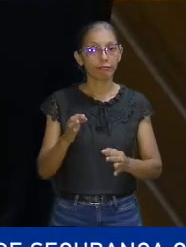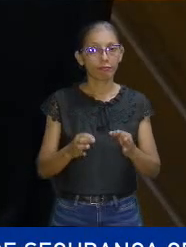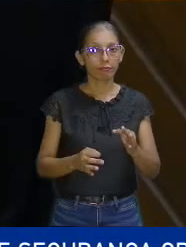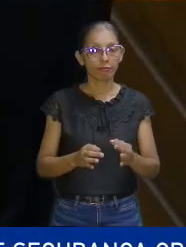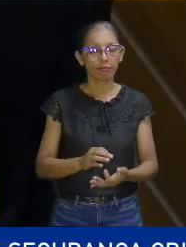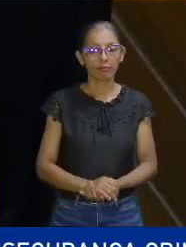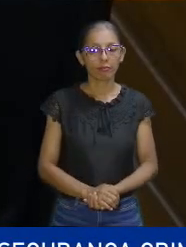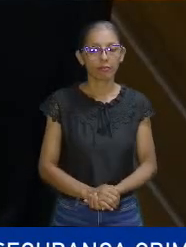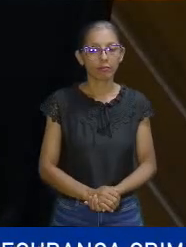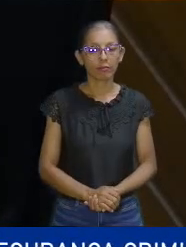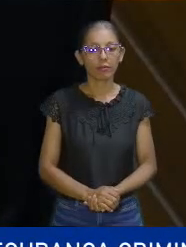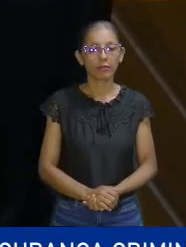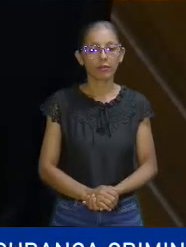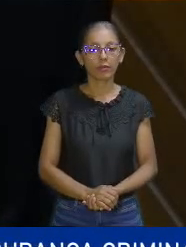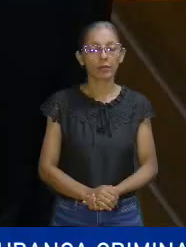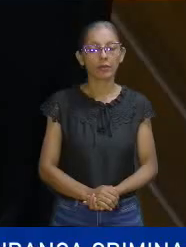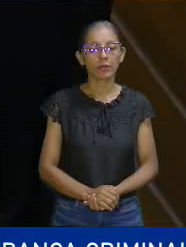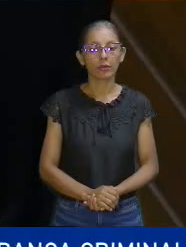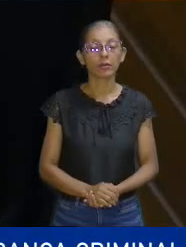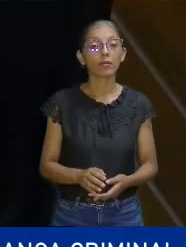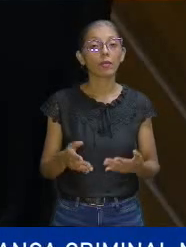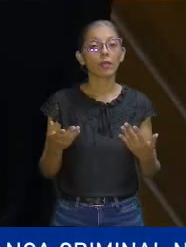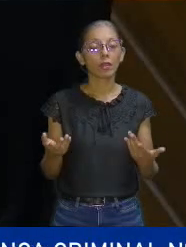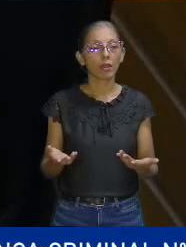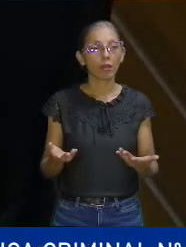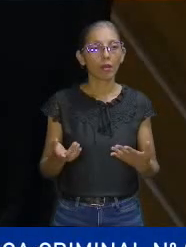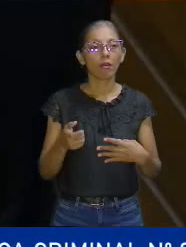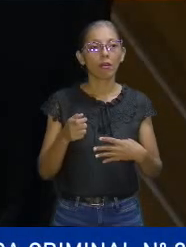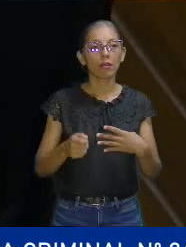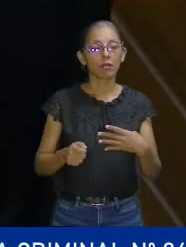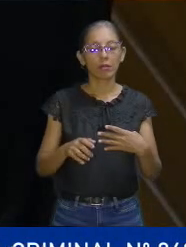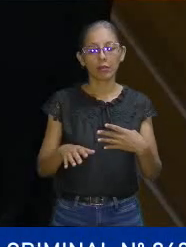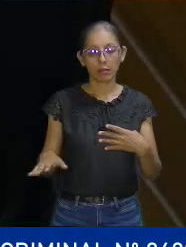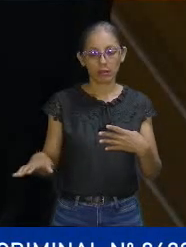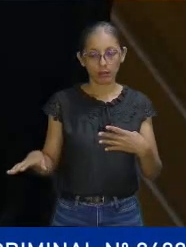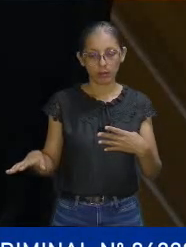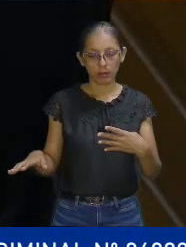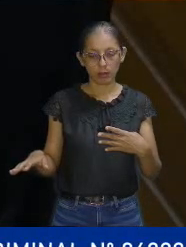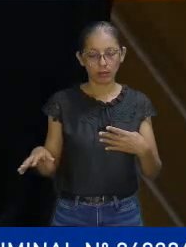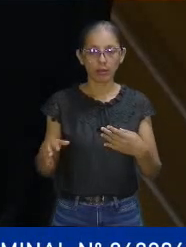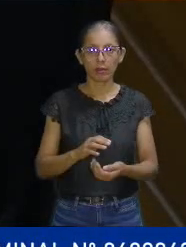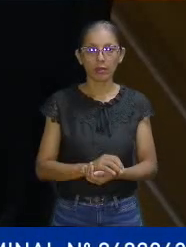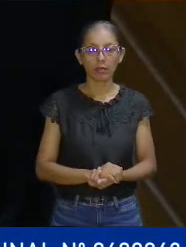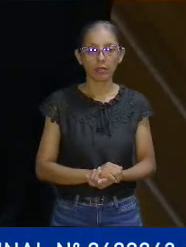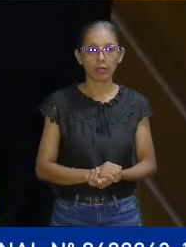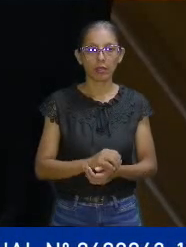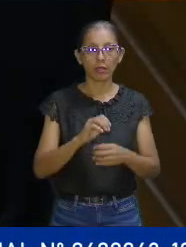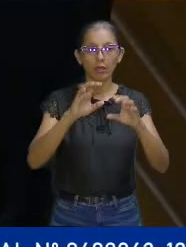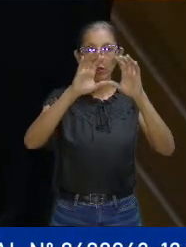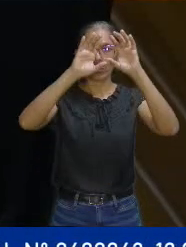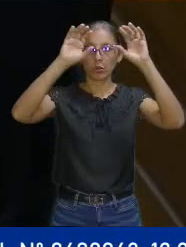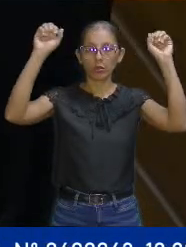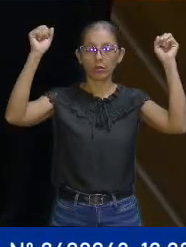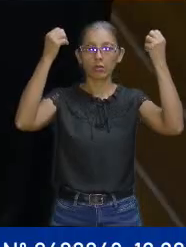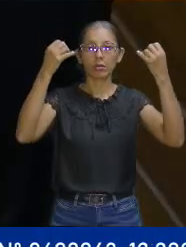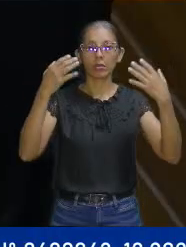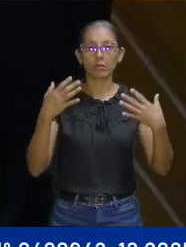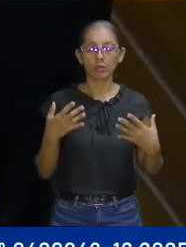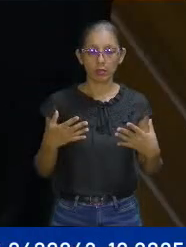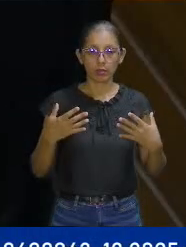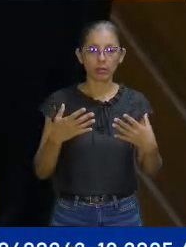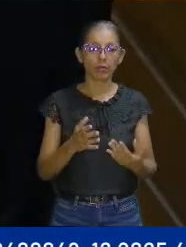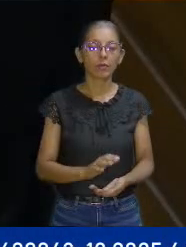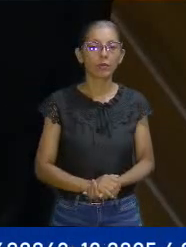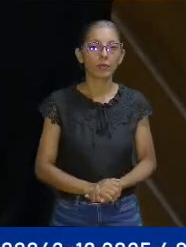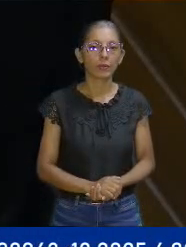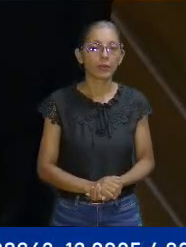competente. Nesse sentido, a jurisprudência do Superior Tribunal de Justiça é clara ao afirmar que o sigilo processual não é